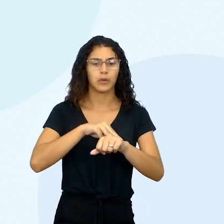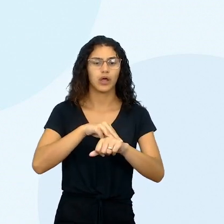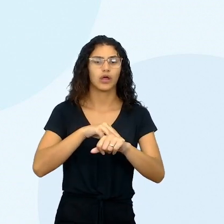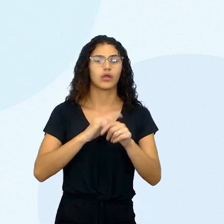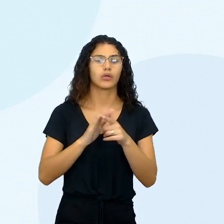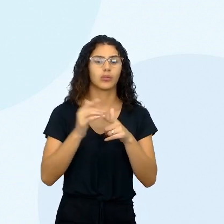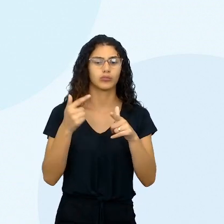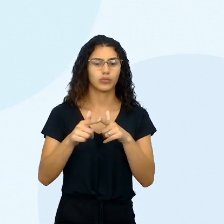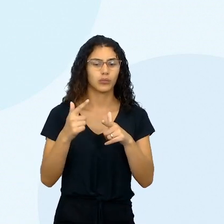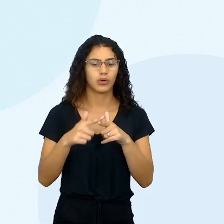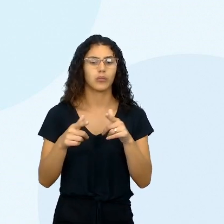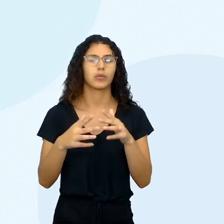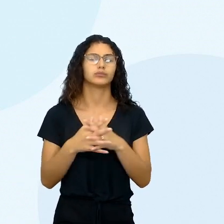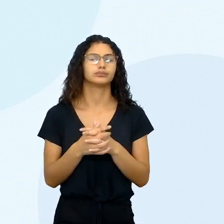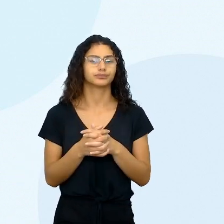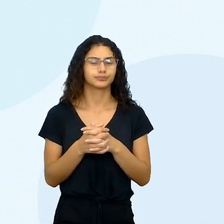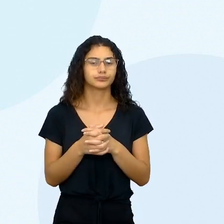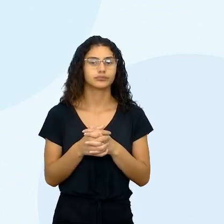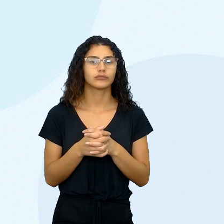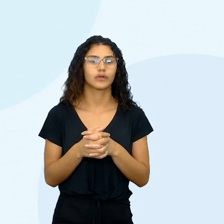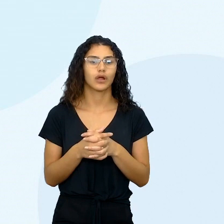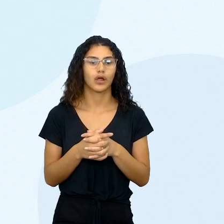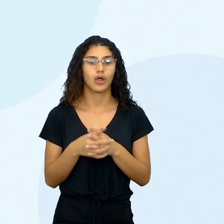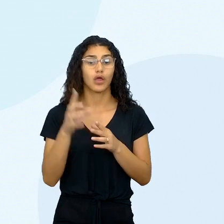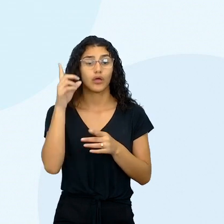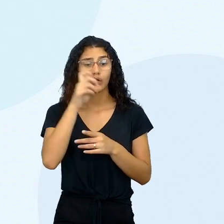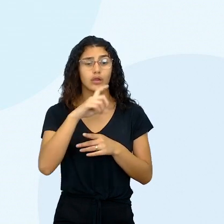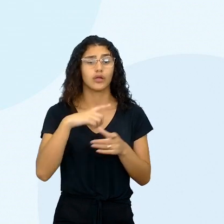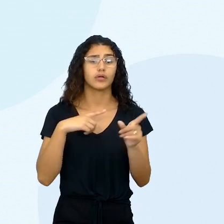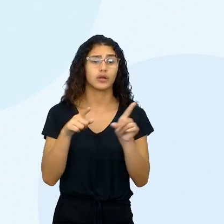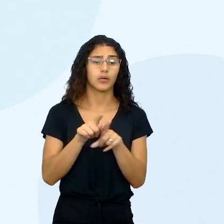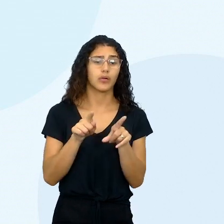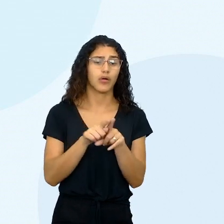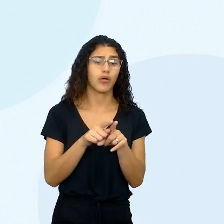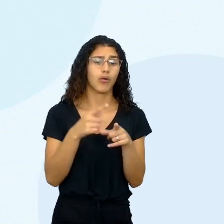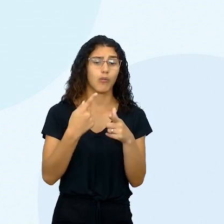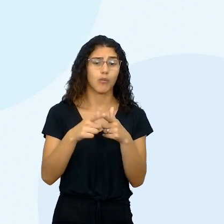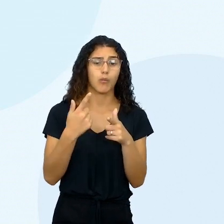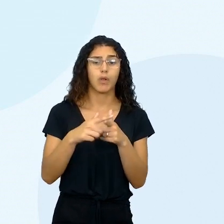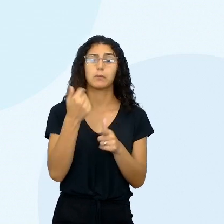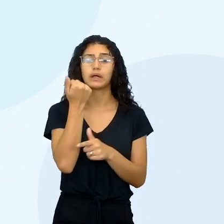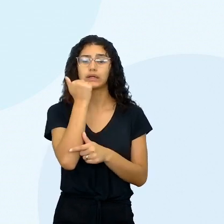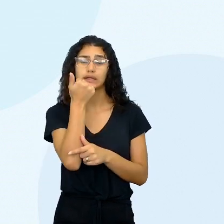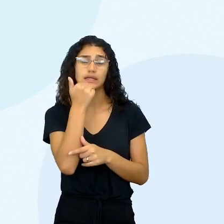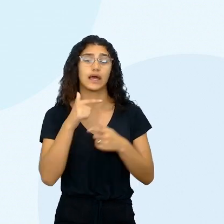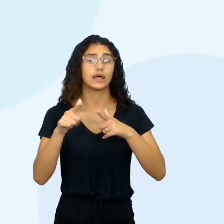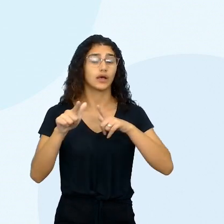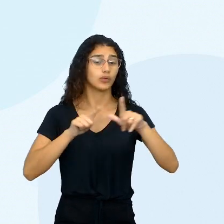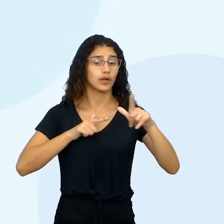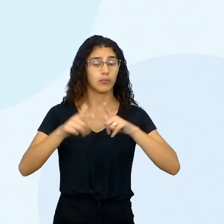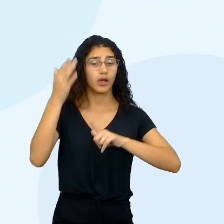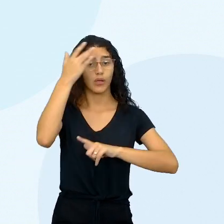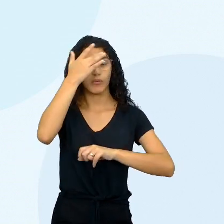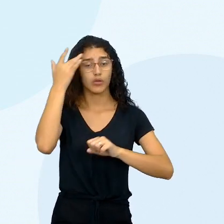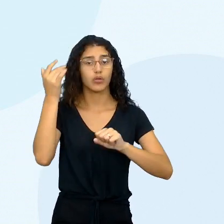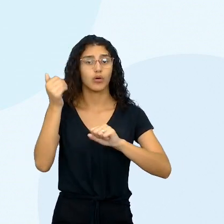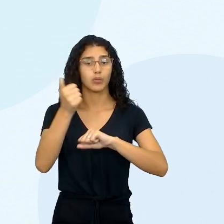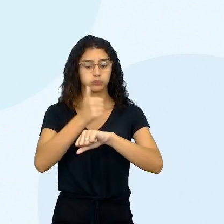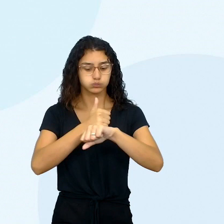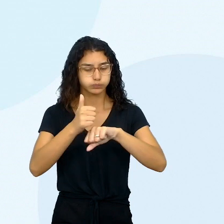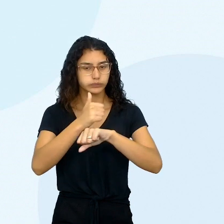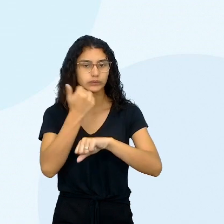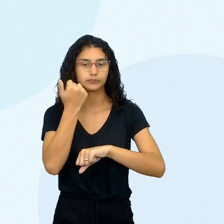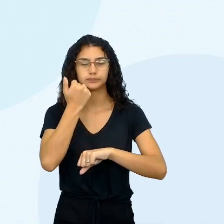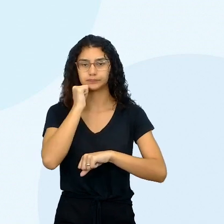histórico muito complicado que tem a ver com negação da ciência e do trabalho dos cientistas e da contribuição